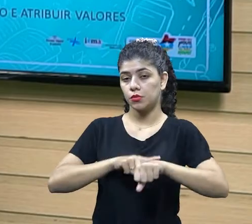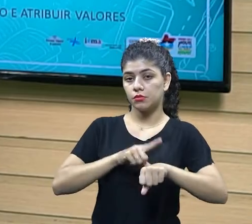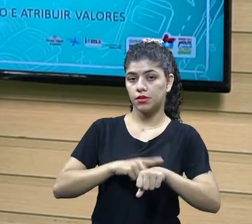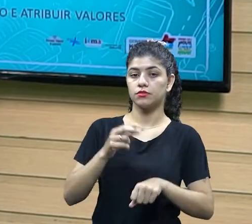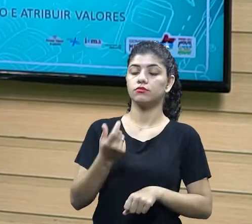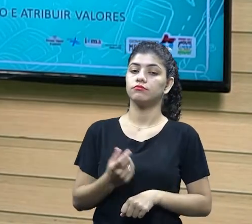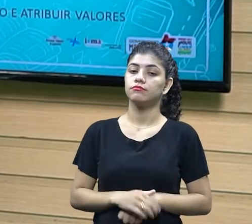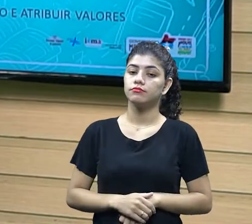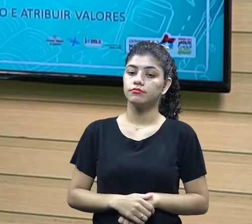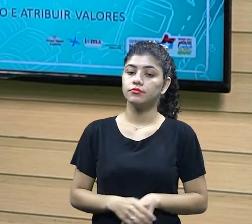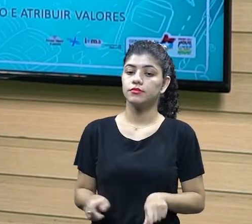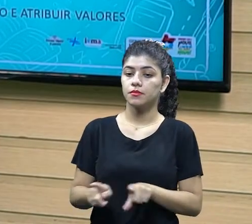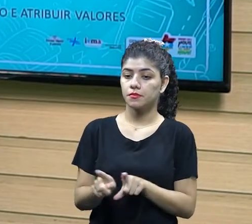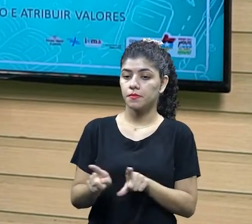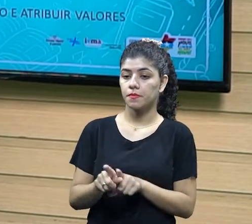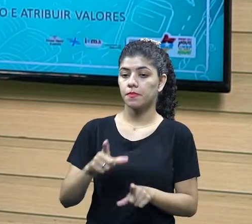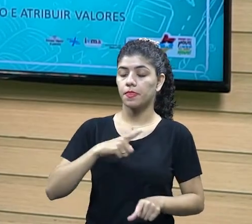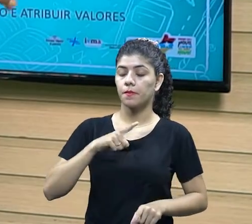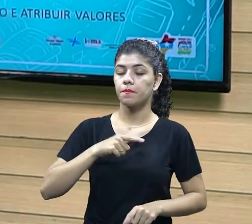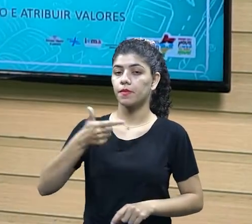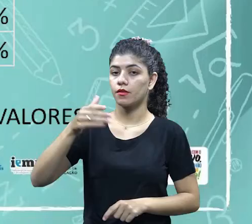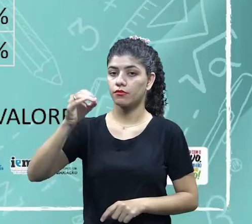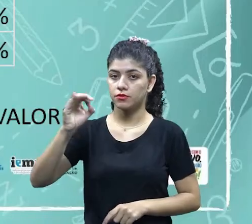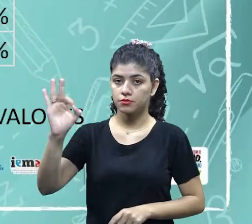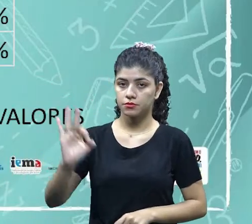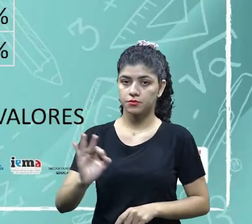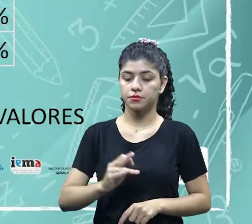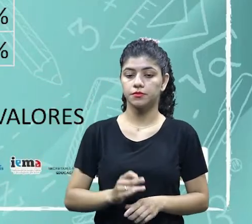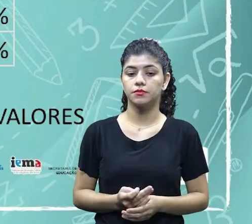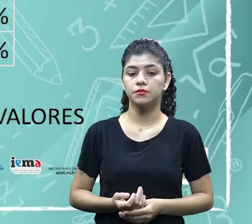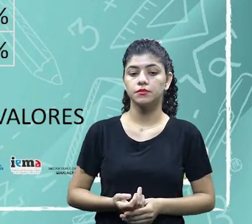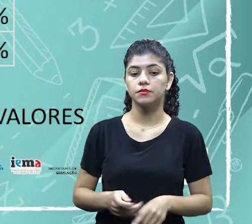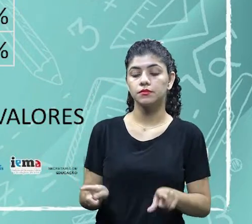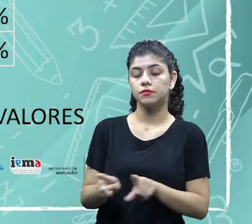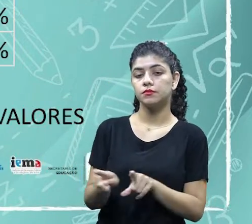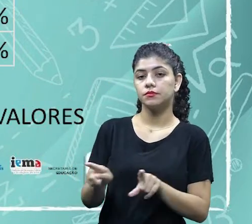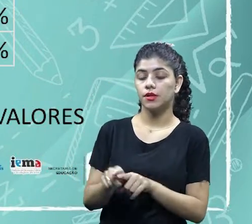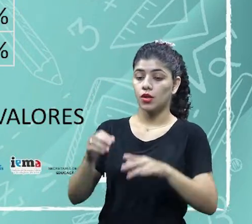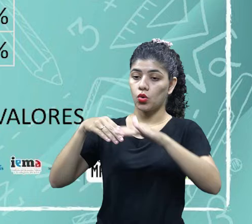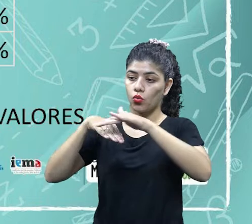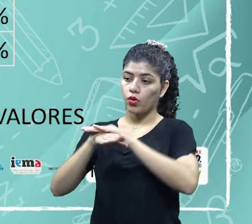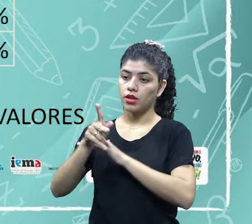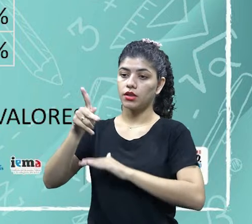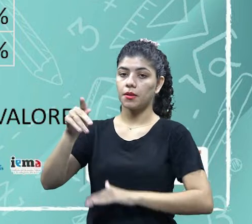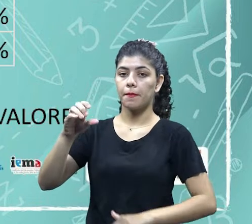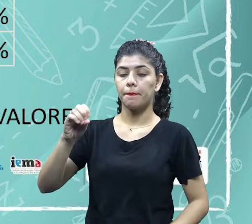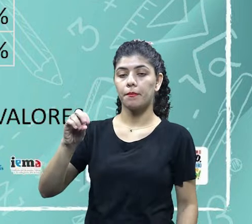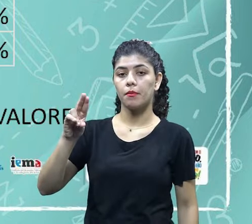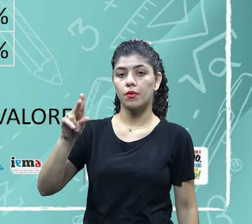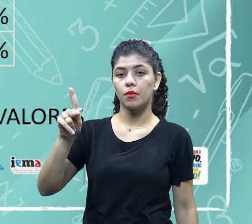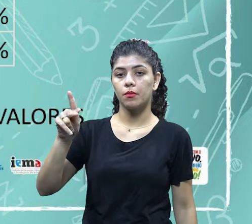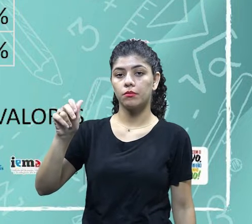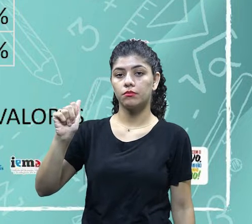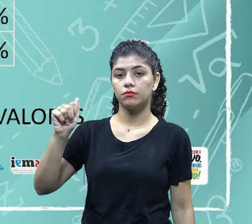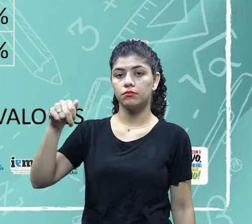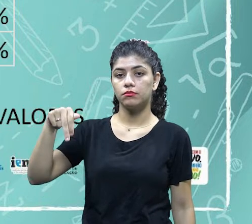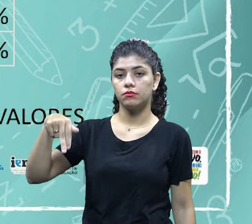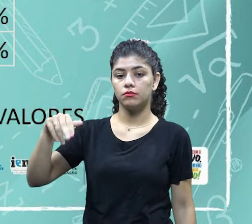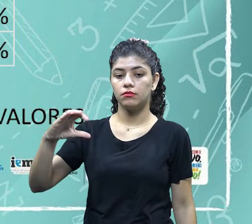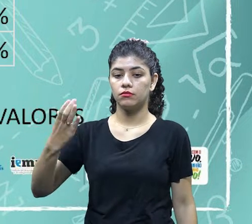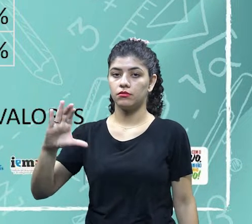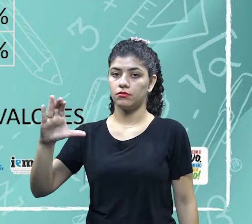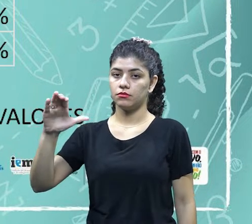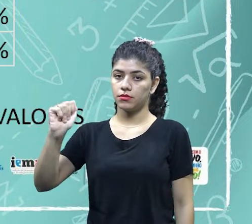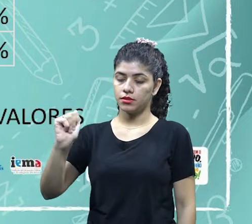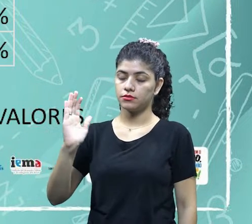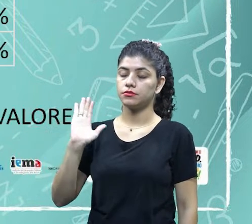para ter o seu lazer e desse lucro ela consome 20%. E 20% ela coloca na poupança, porque como é de